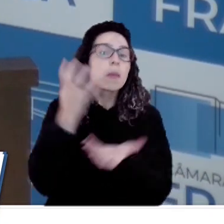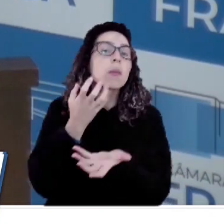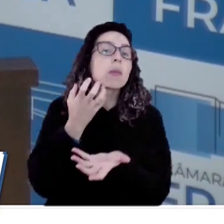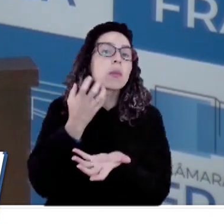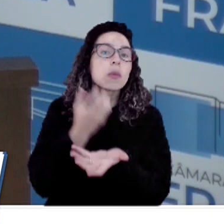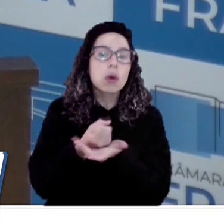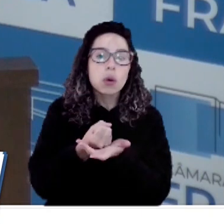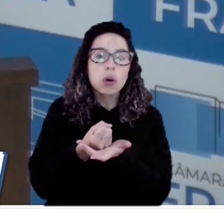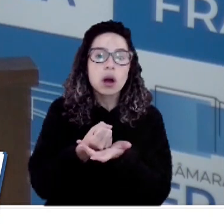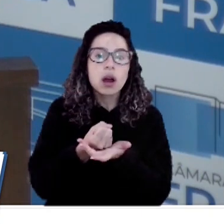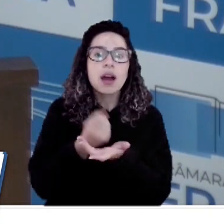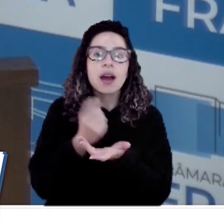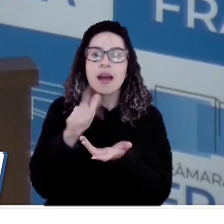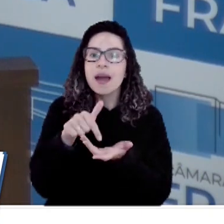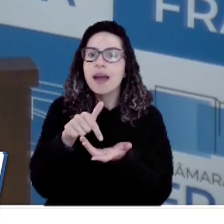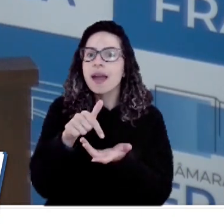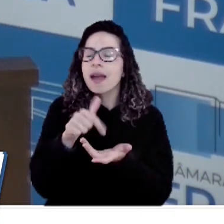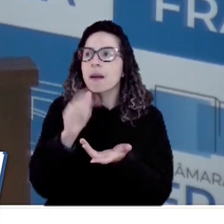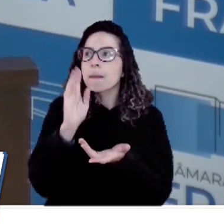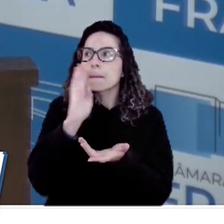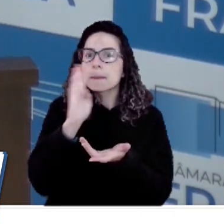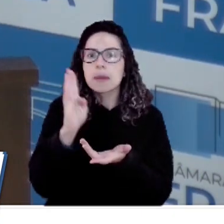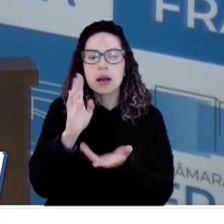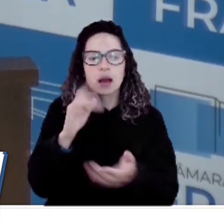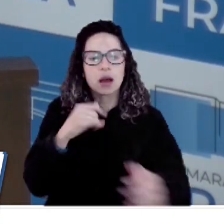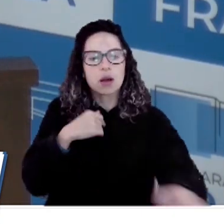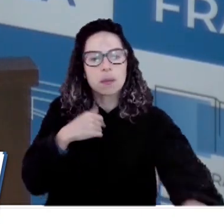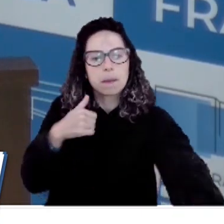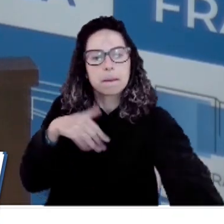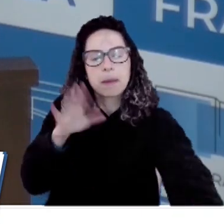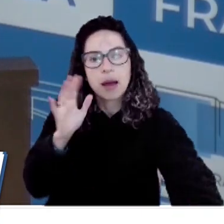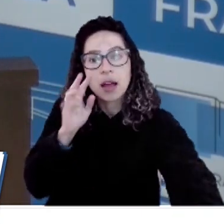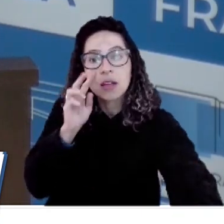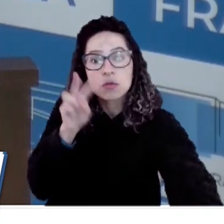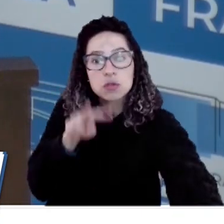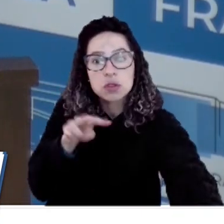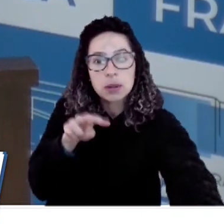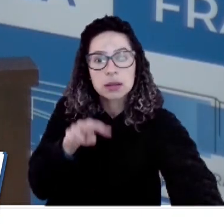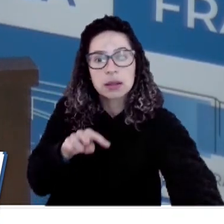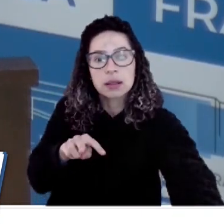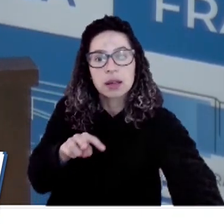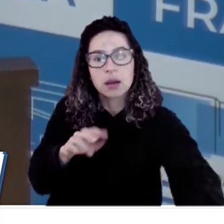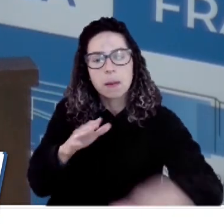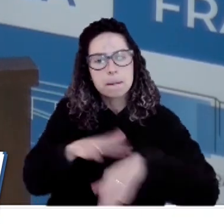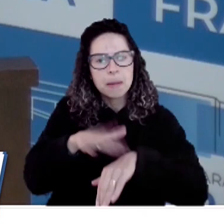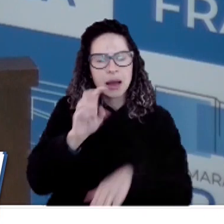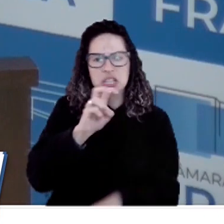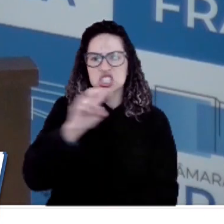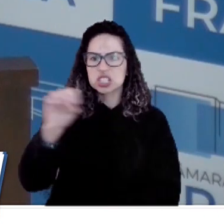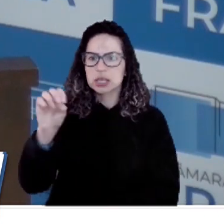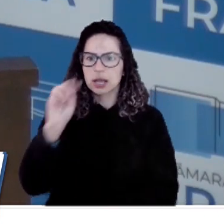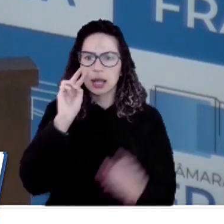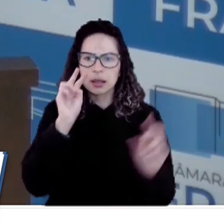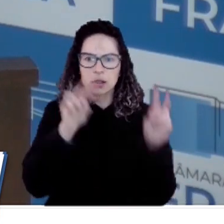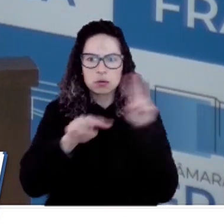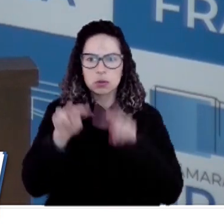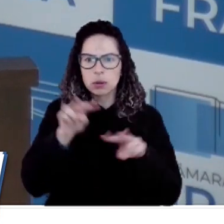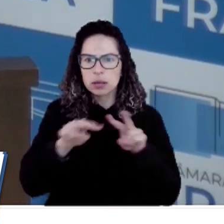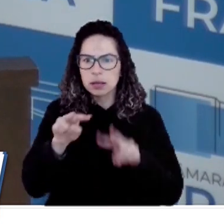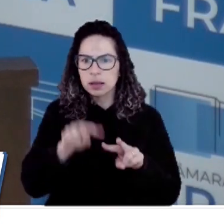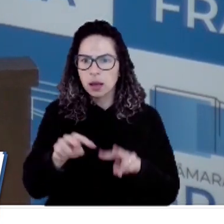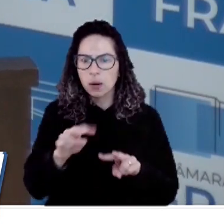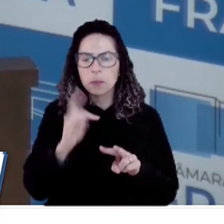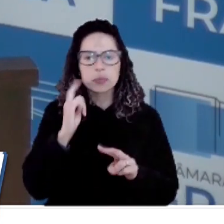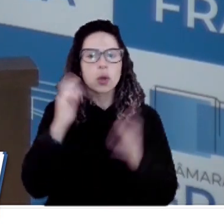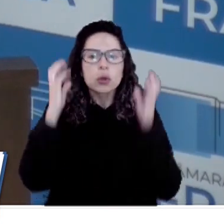todos os podcasts que a Câmara fez, foi o que teve mais visualizações, passa de 500 visualizações o nosso podcast com